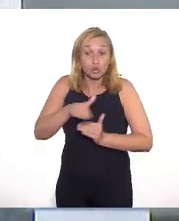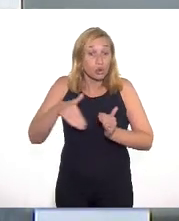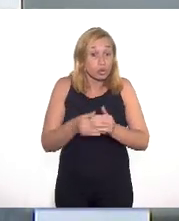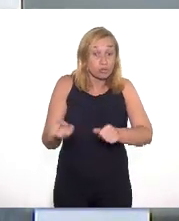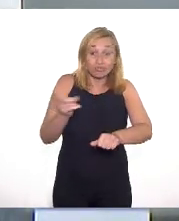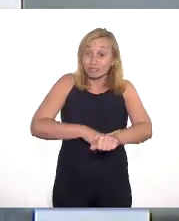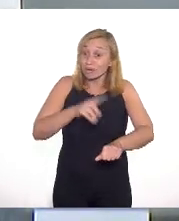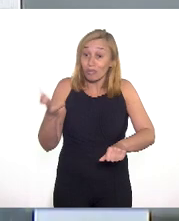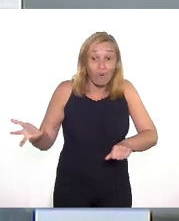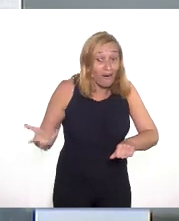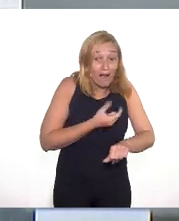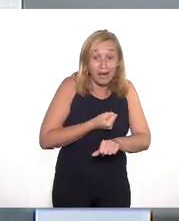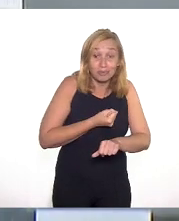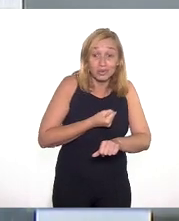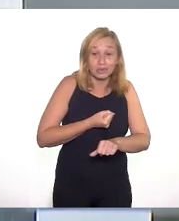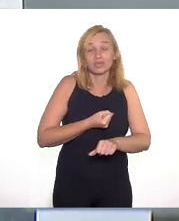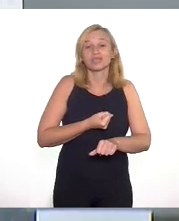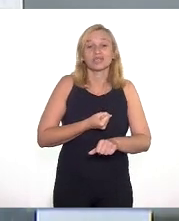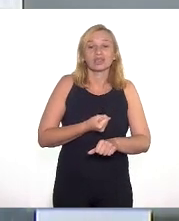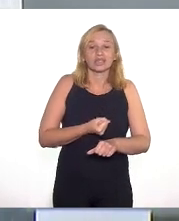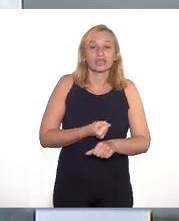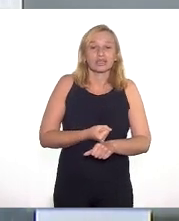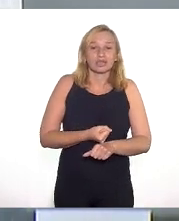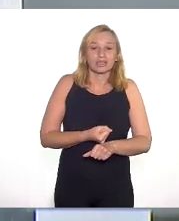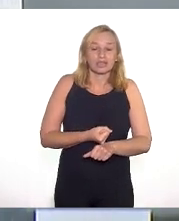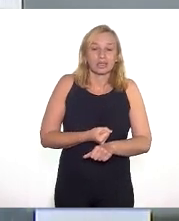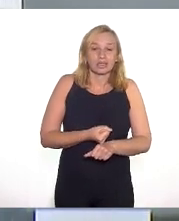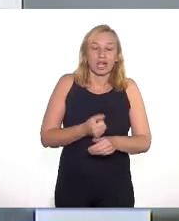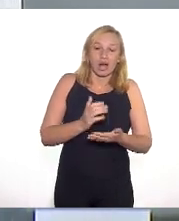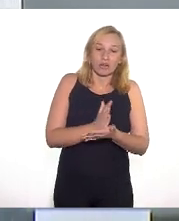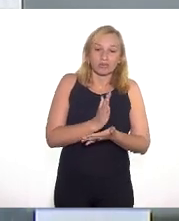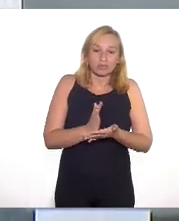recorde. A Federação está conseguindo distribuir tão rápido. Nós estamos